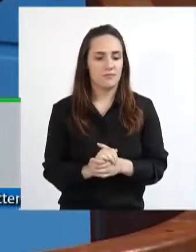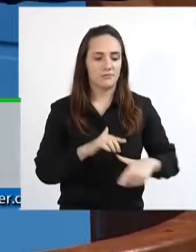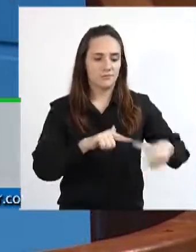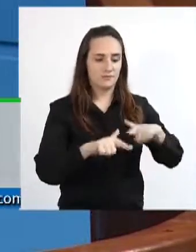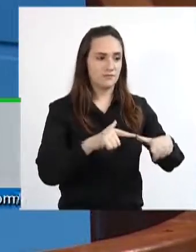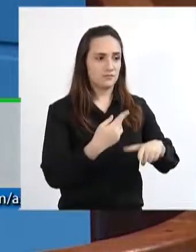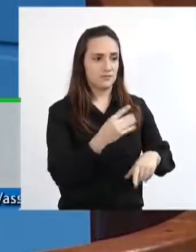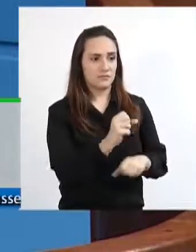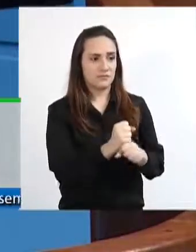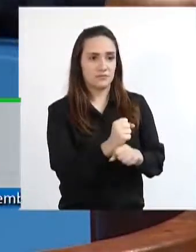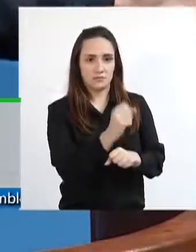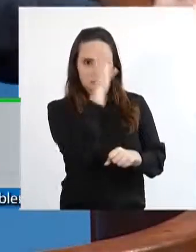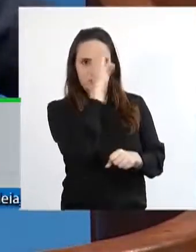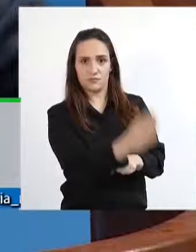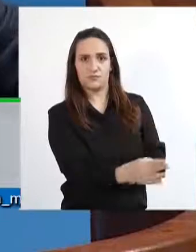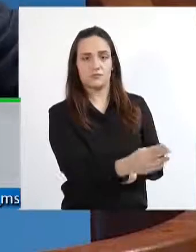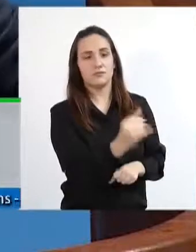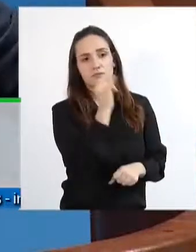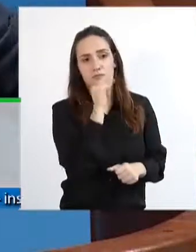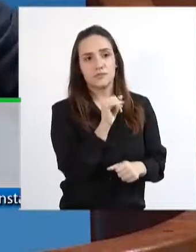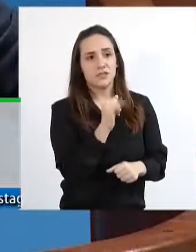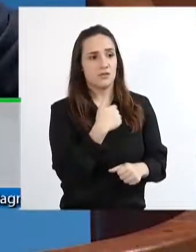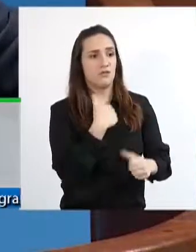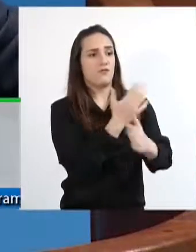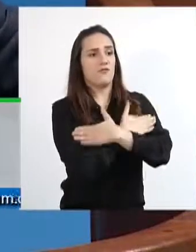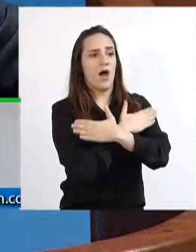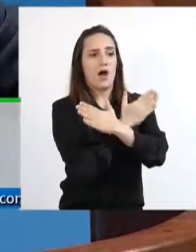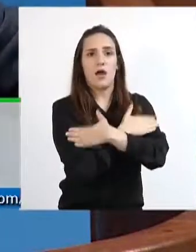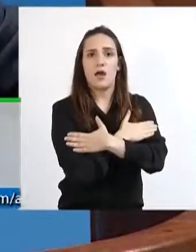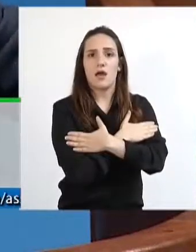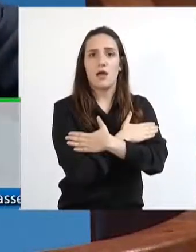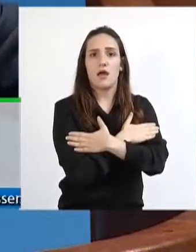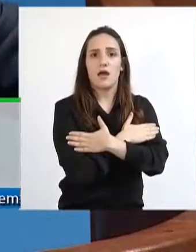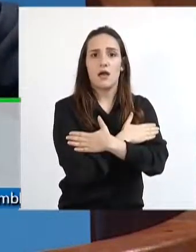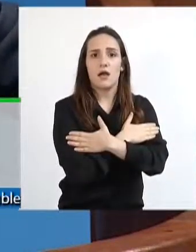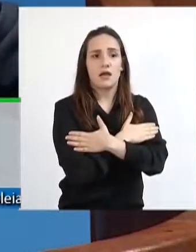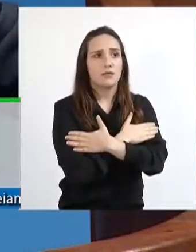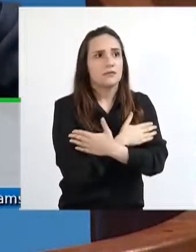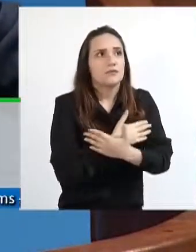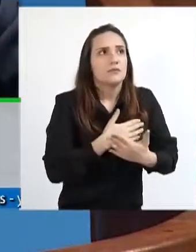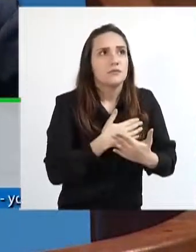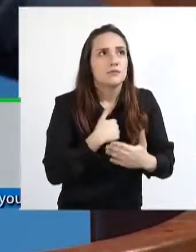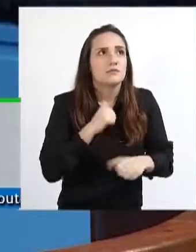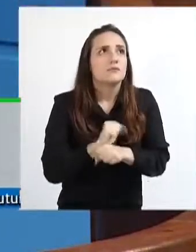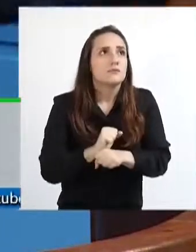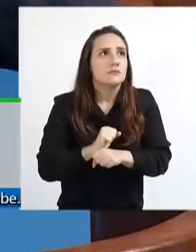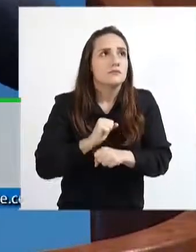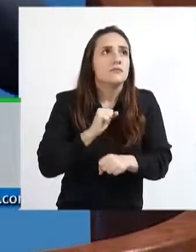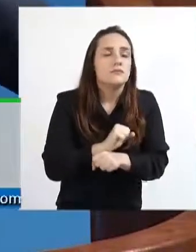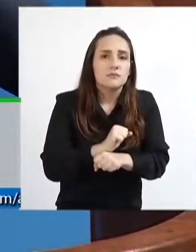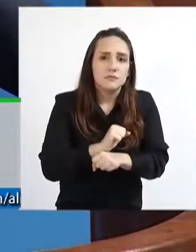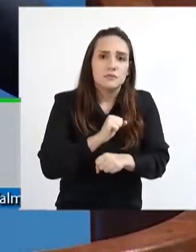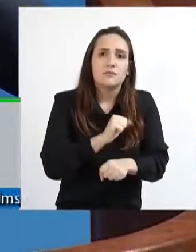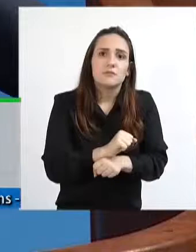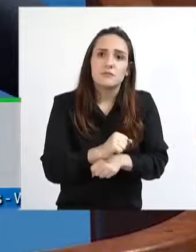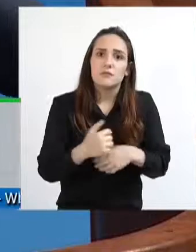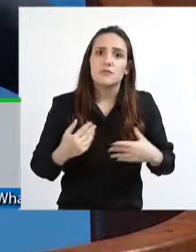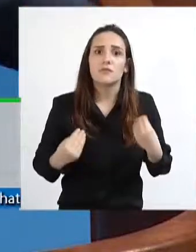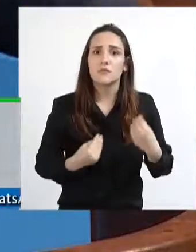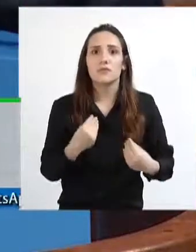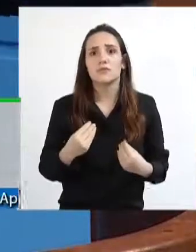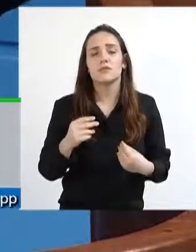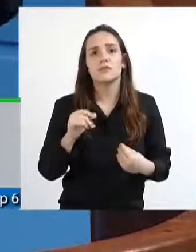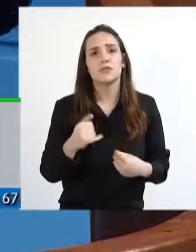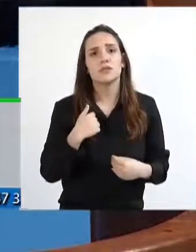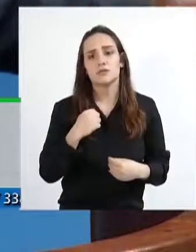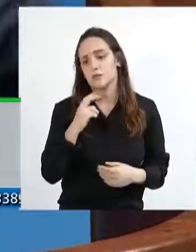anos ininterruptamente, ele não pode perder o emprego. Se ele ficar desempregado ao longo desses 40 anos, se ele